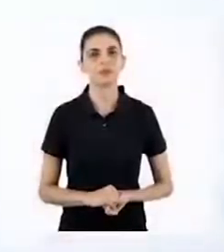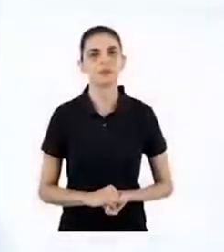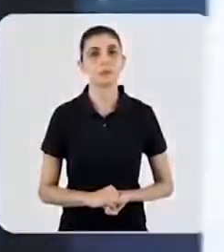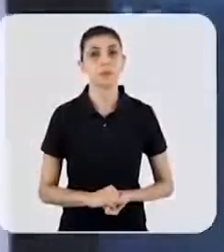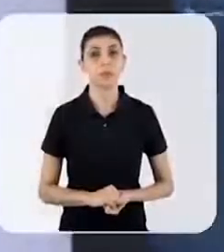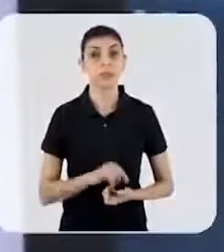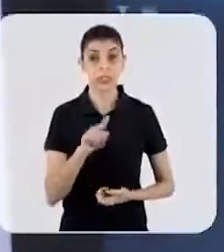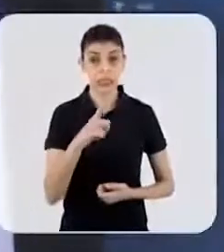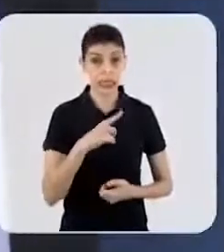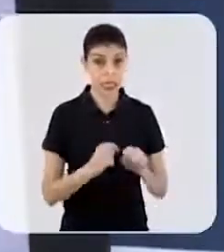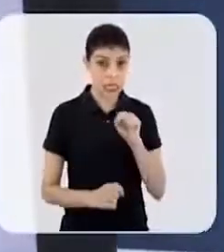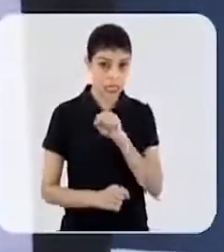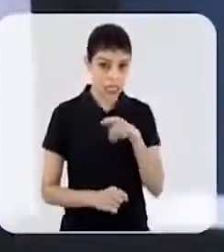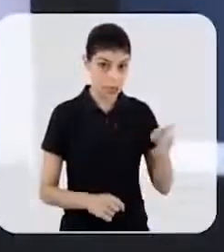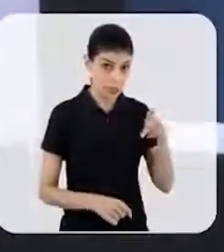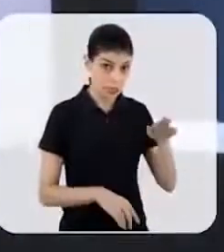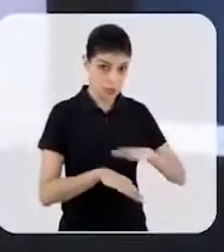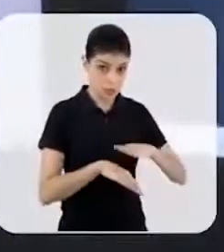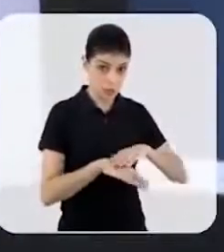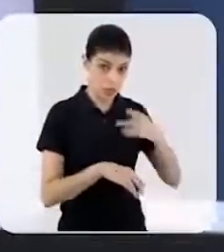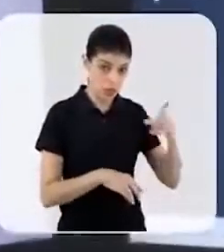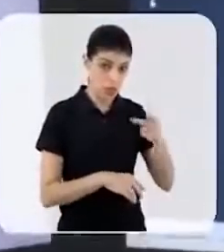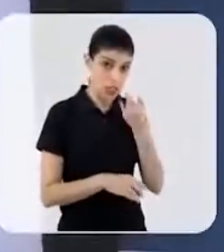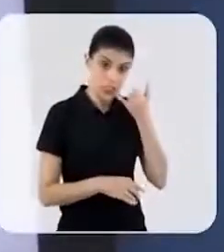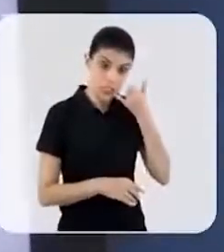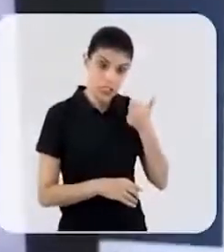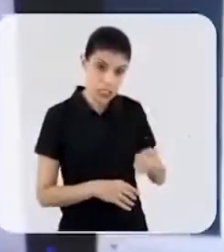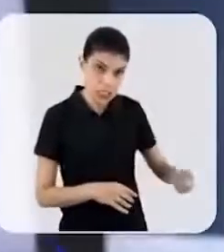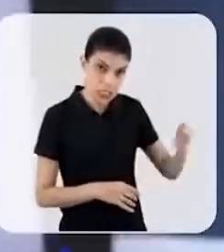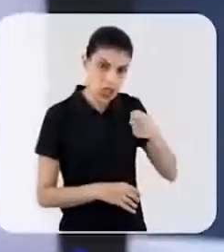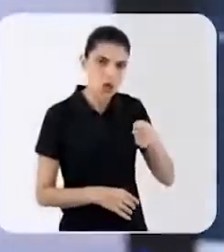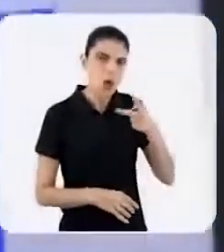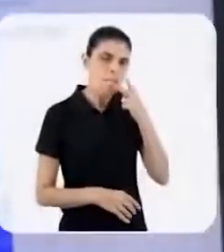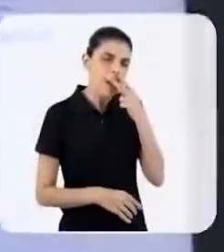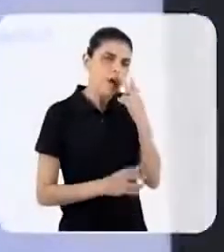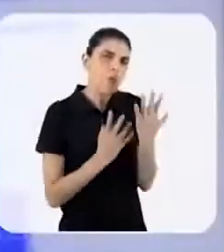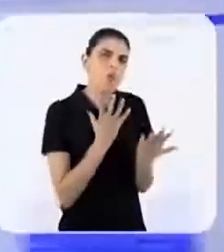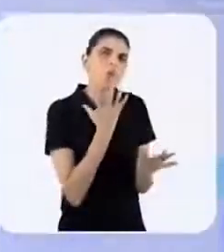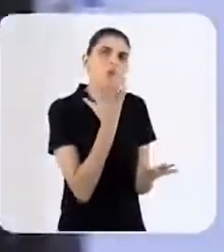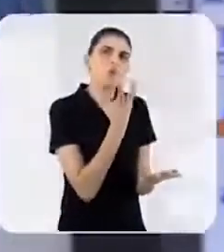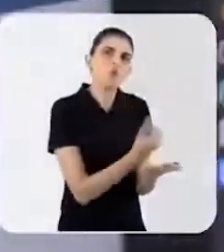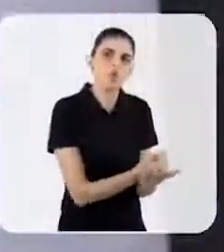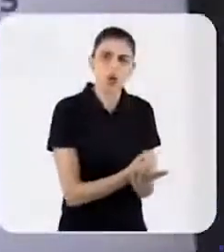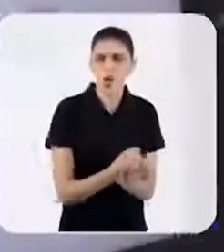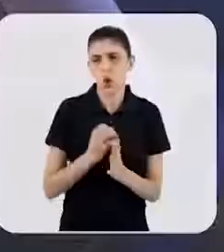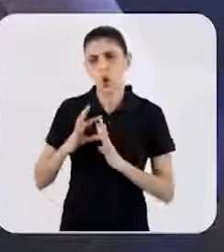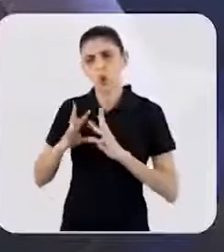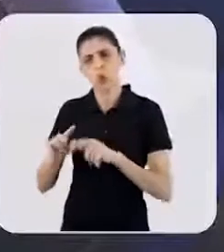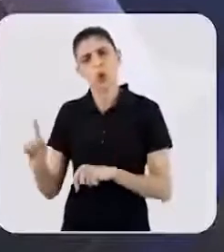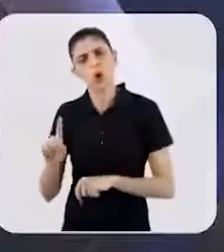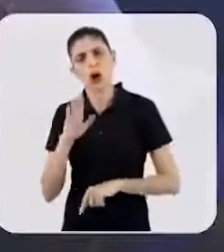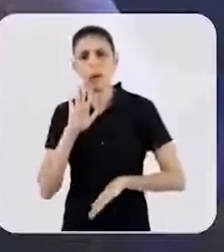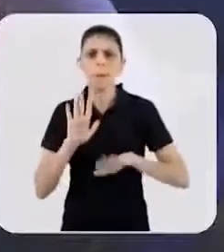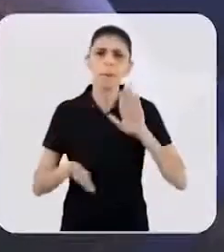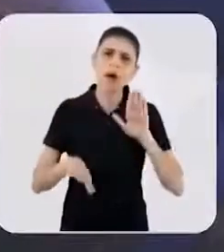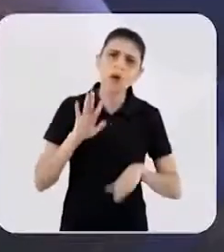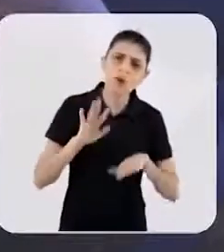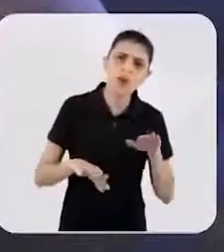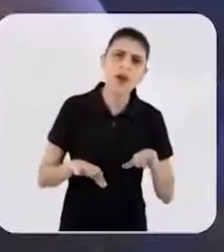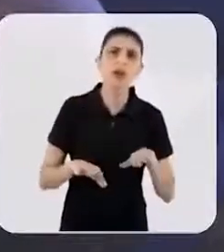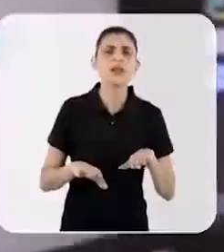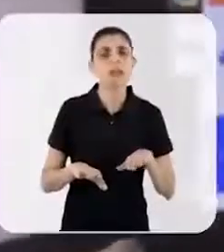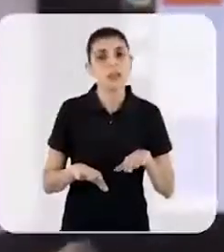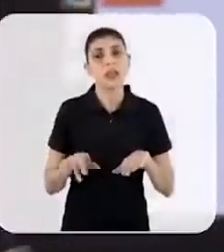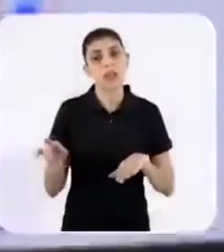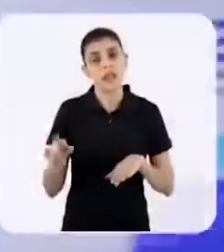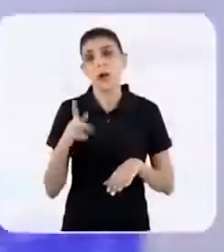E aí, uma vez que você tem esse aplicativo no seu celular, ele vai ler tudo que você está fazendo. Não tudo. Você navegou um link que parece ser